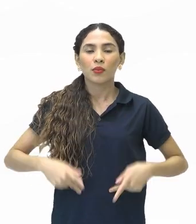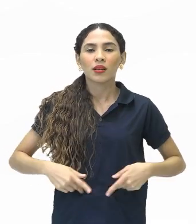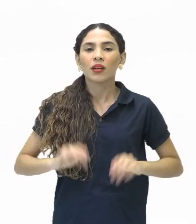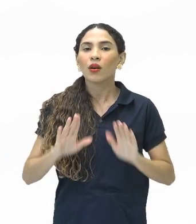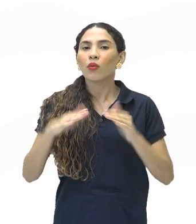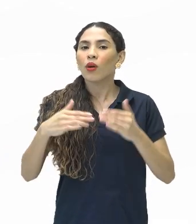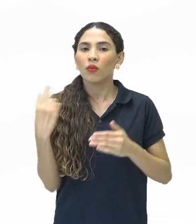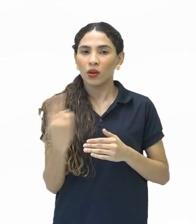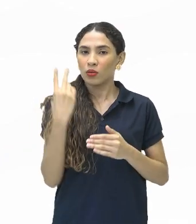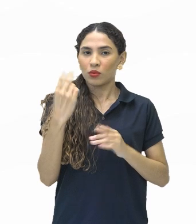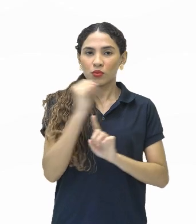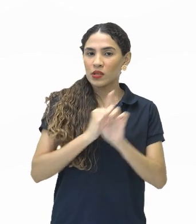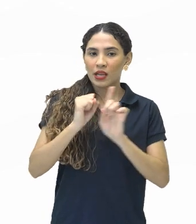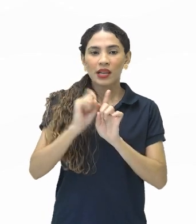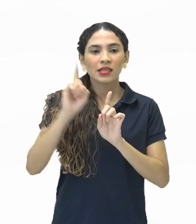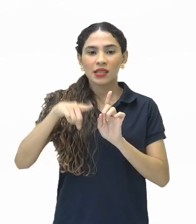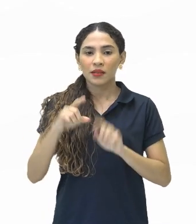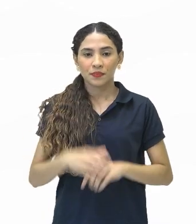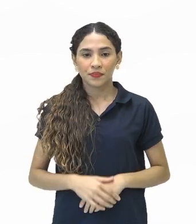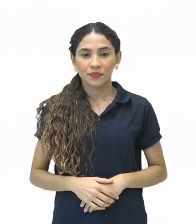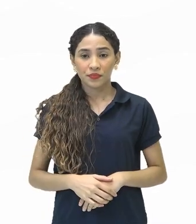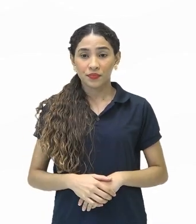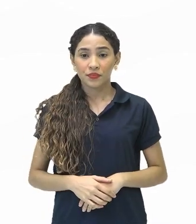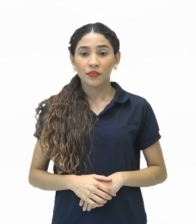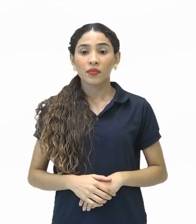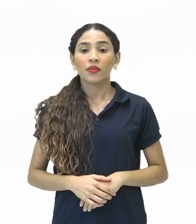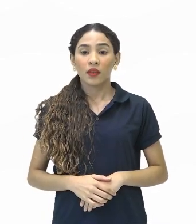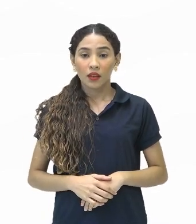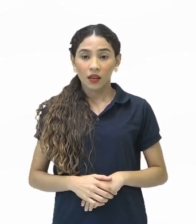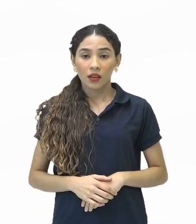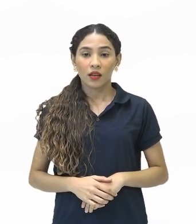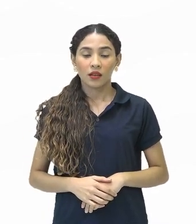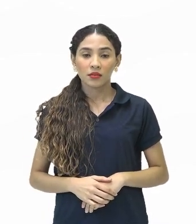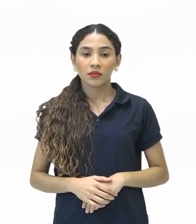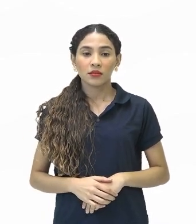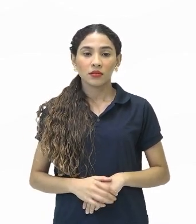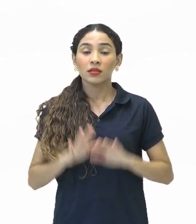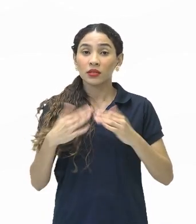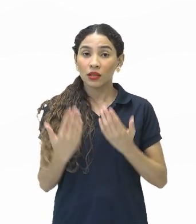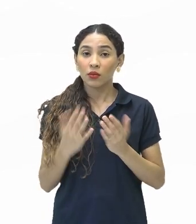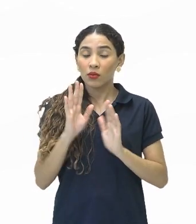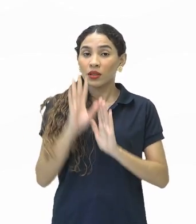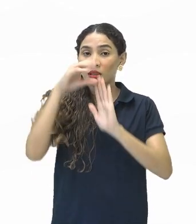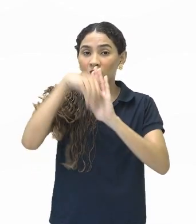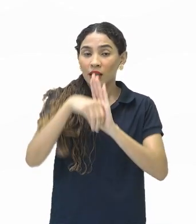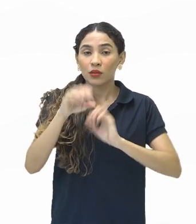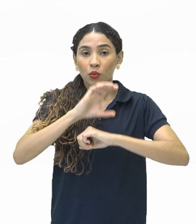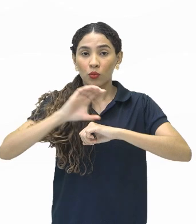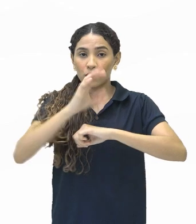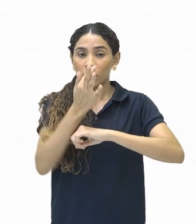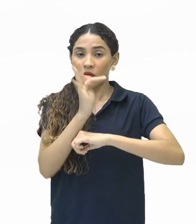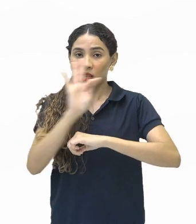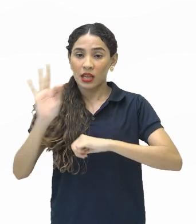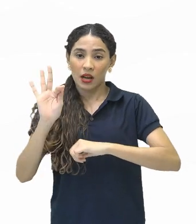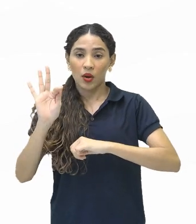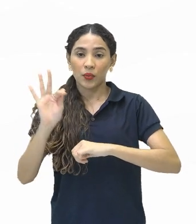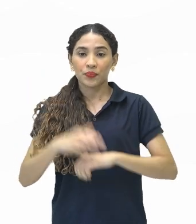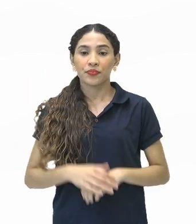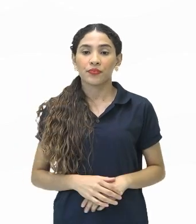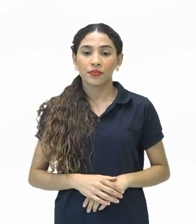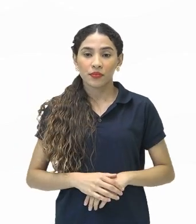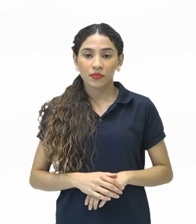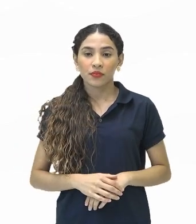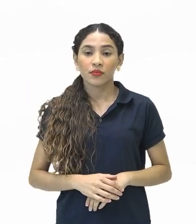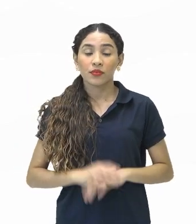valores sociais do trabalho são esses? Estão ali, né, na nossa Constituição,